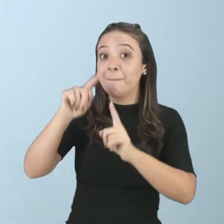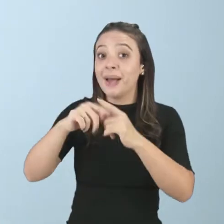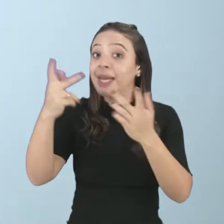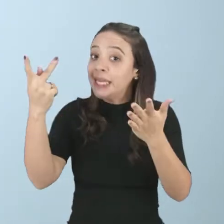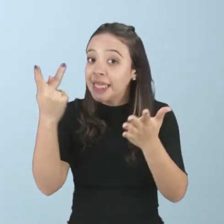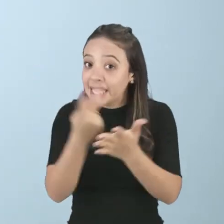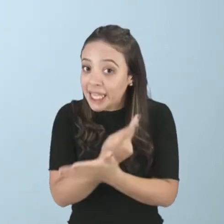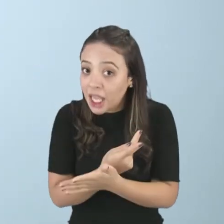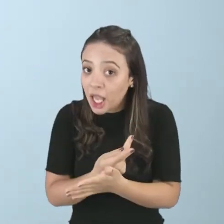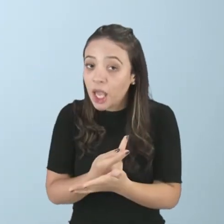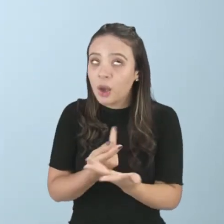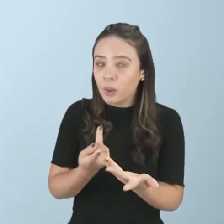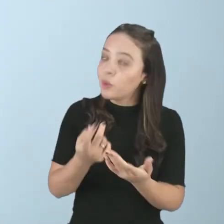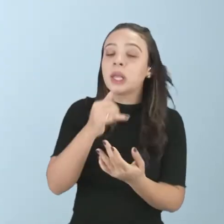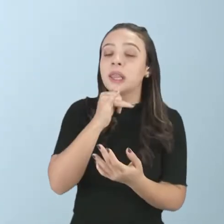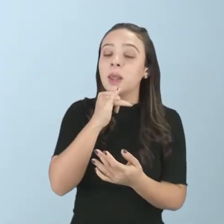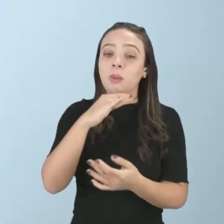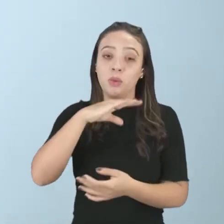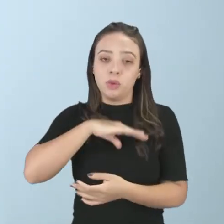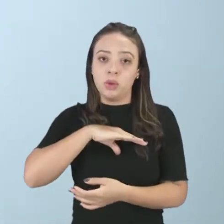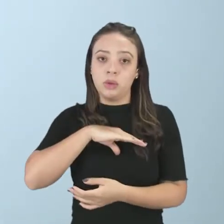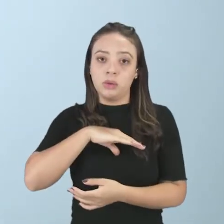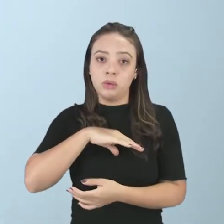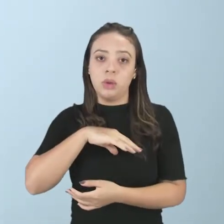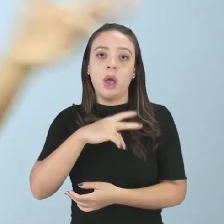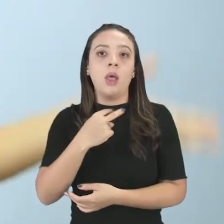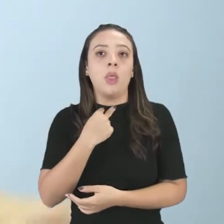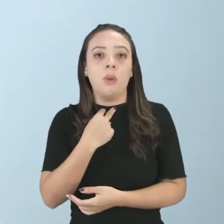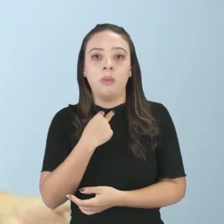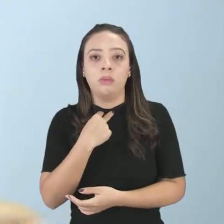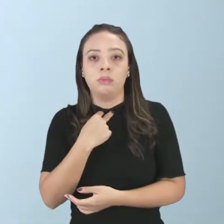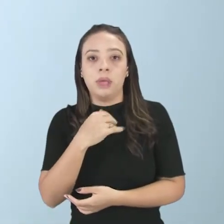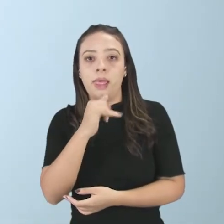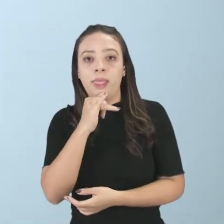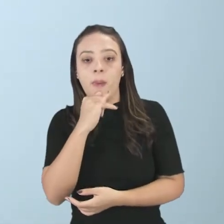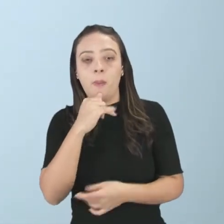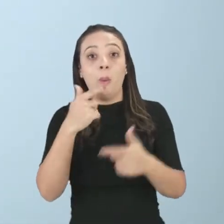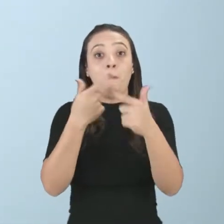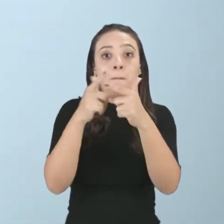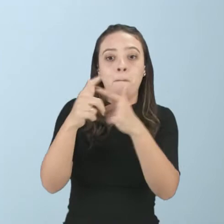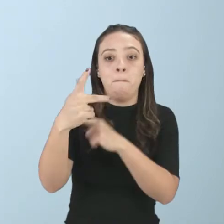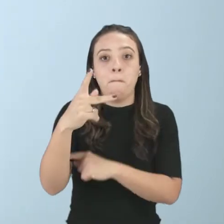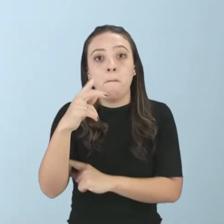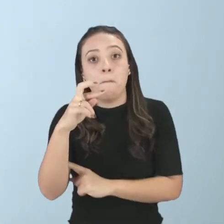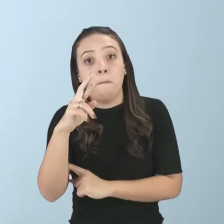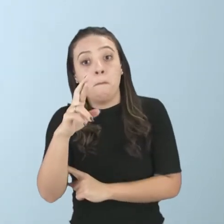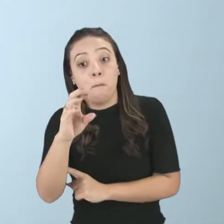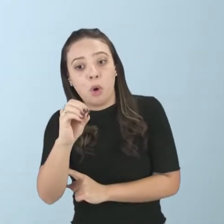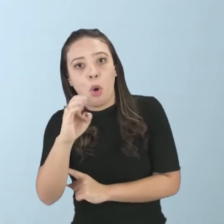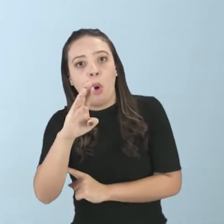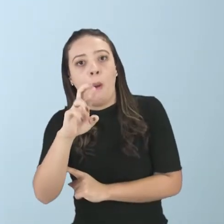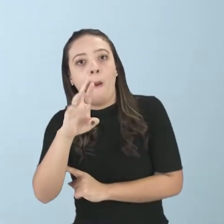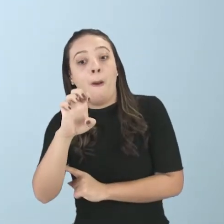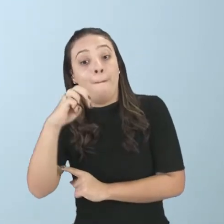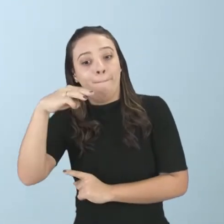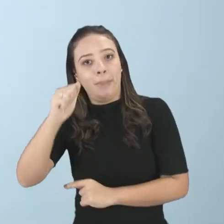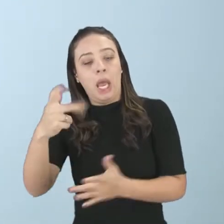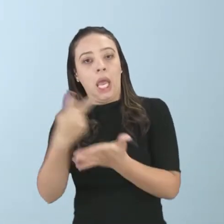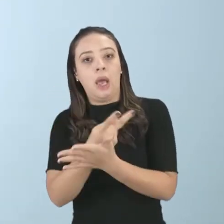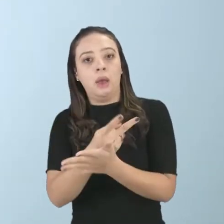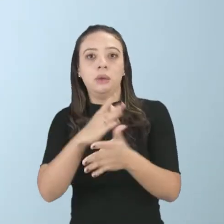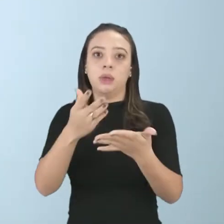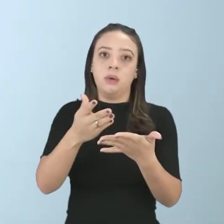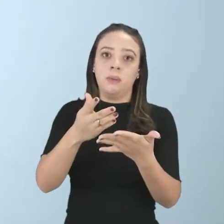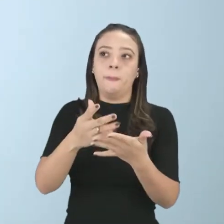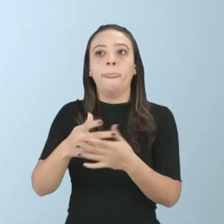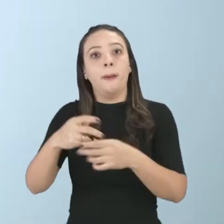erros gramaticais, por exemplo, a pessoa falou problema, aí lá na hora da escrita ele vai